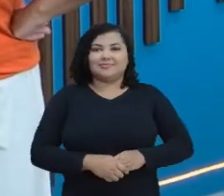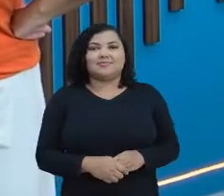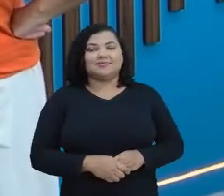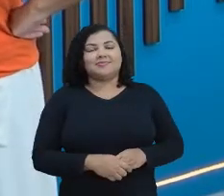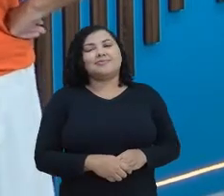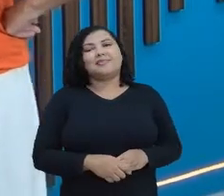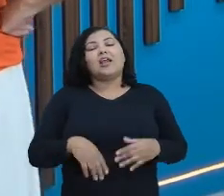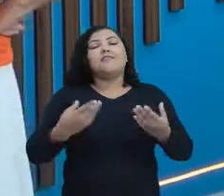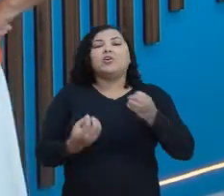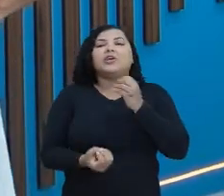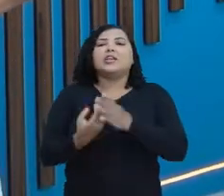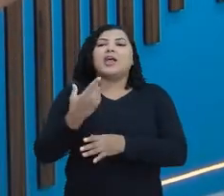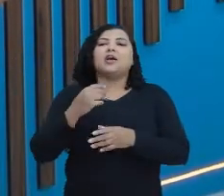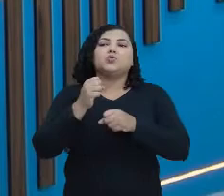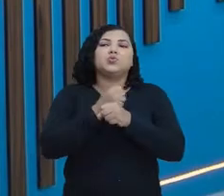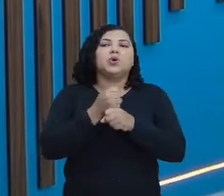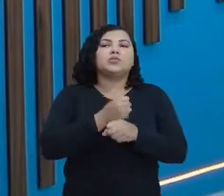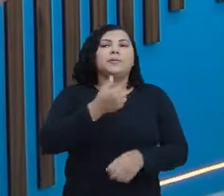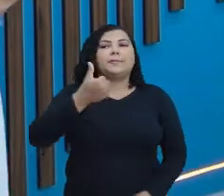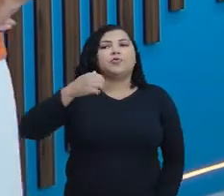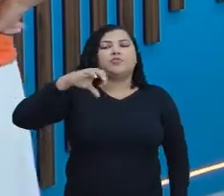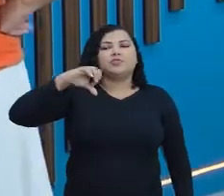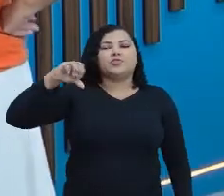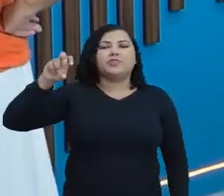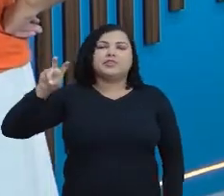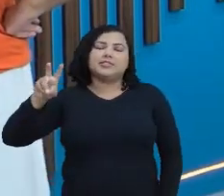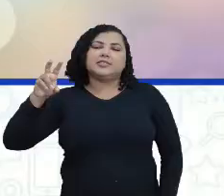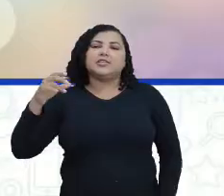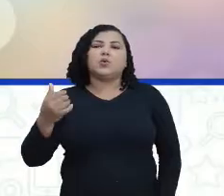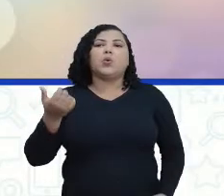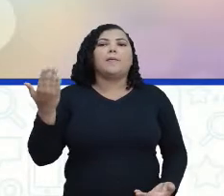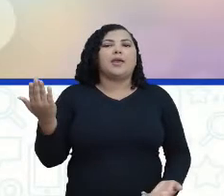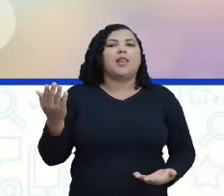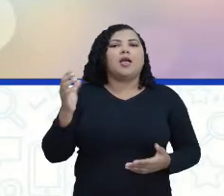Network, foi criado em 95 pela Microsoft para o